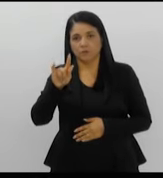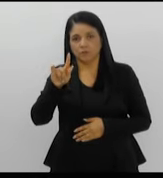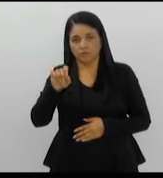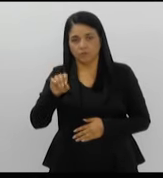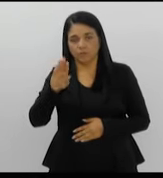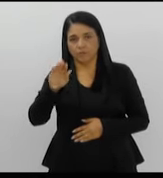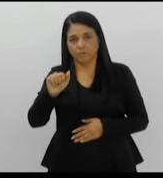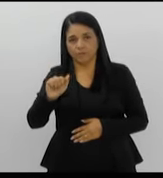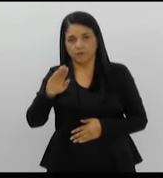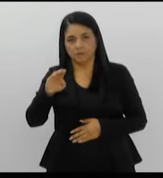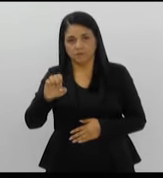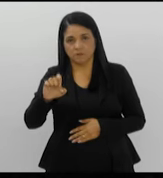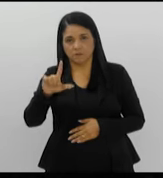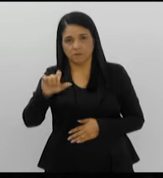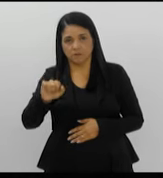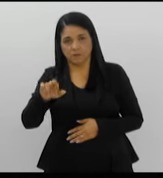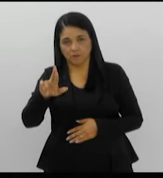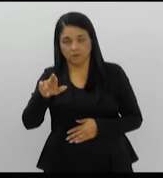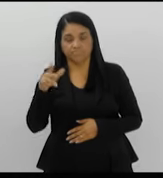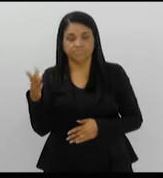senhoras e senhores deputados,